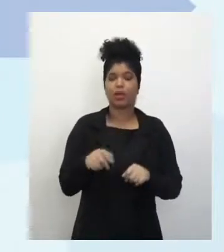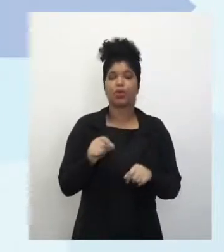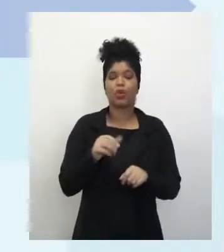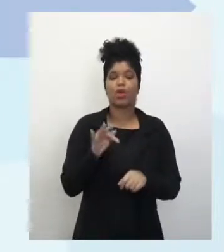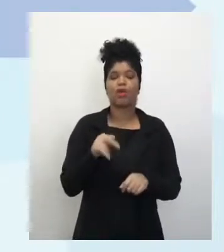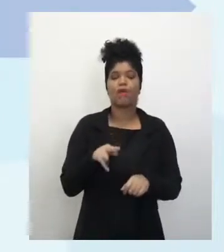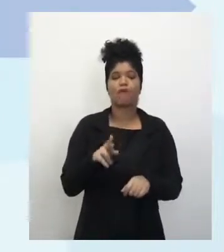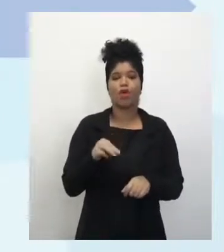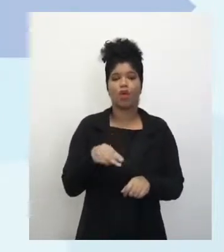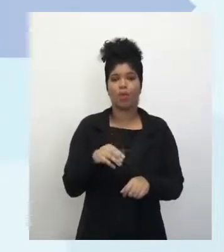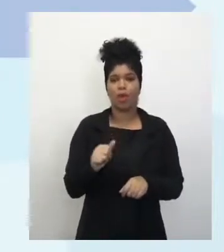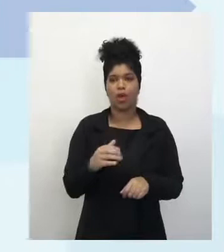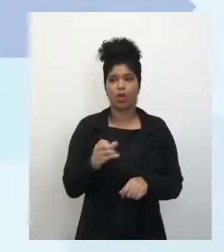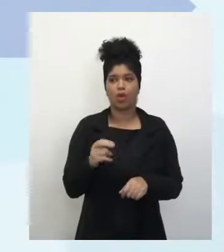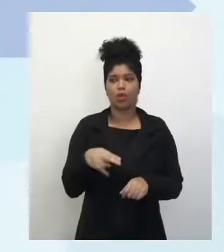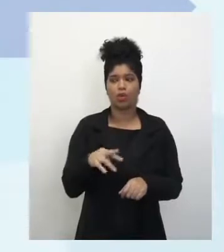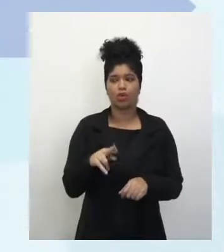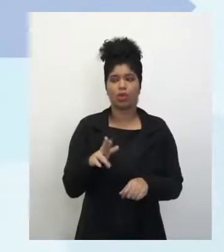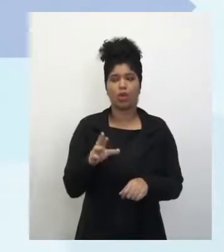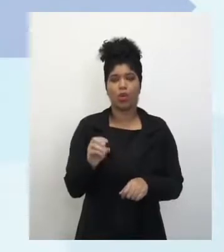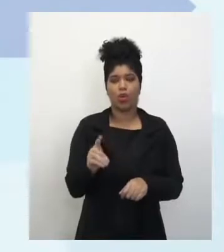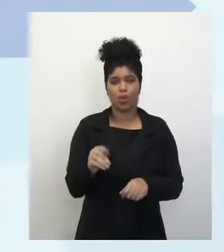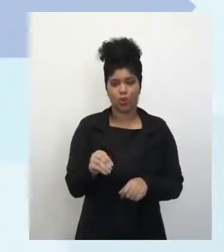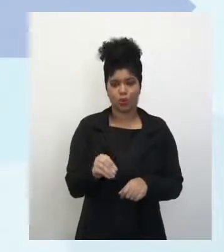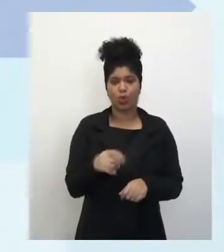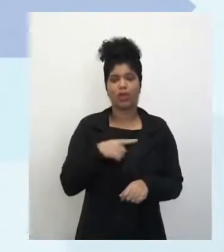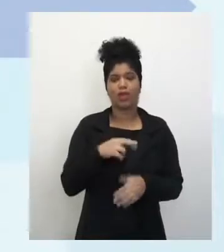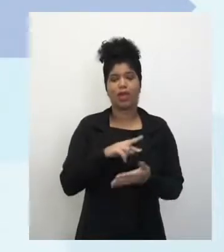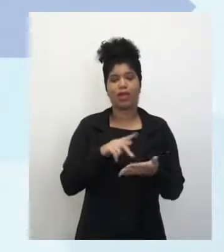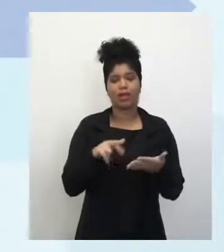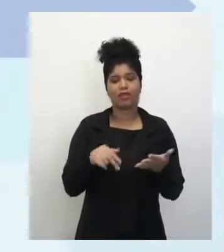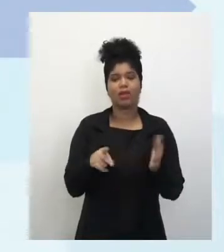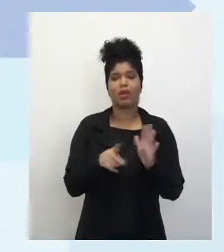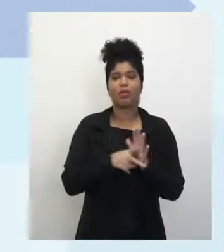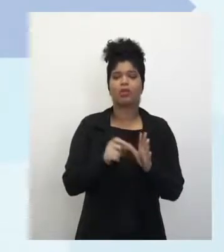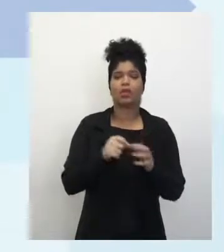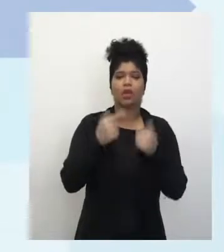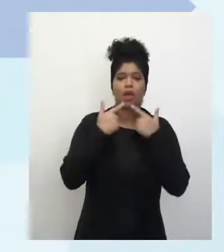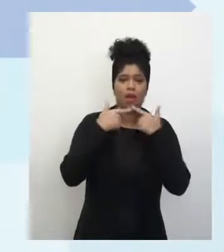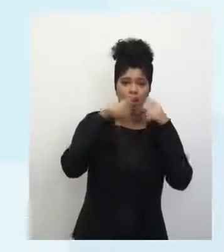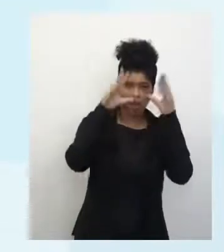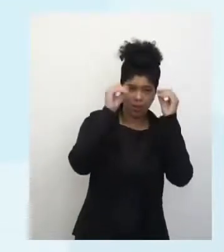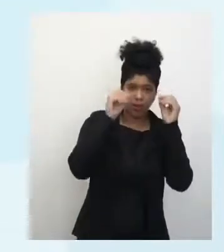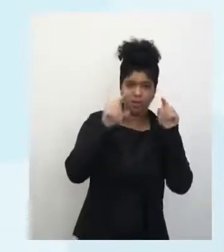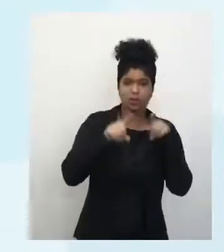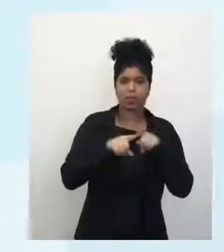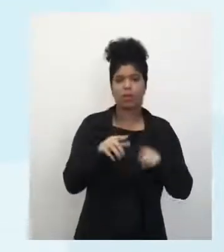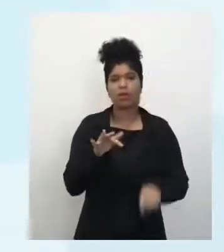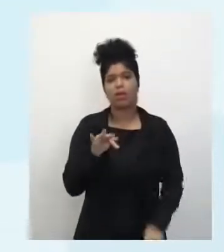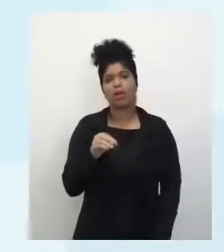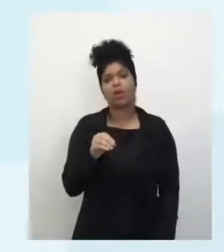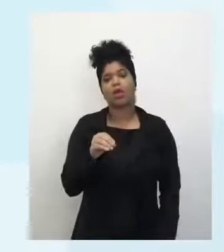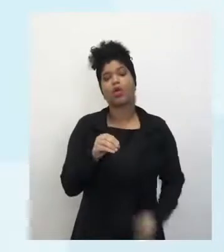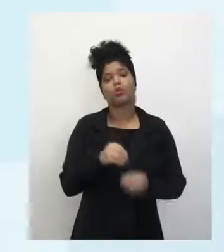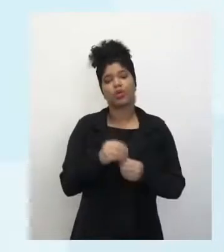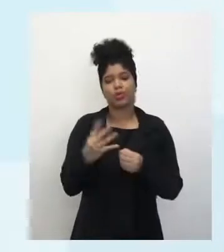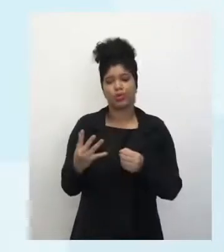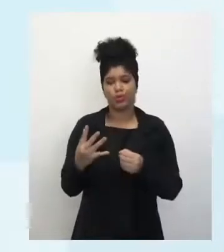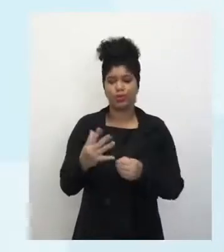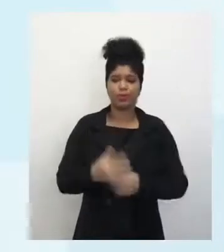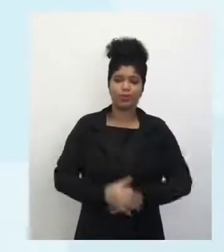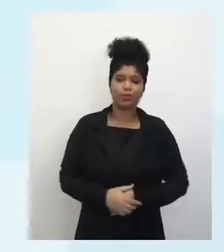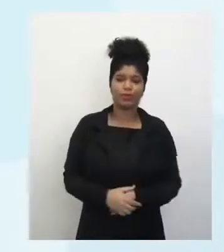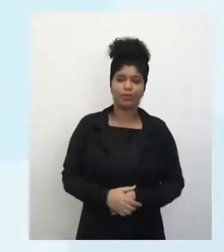forma-conteúdo, elementos das linguagens artísticas e relações entre linguagens e forma-conteúdo. Agora vamos